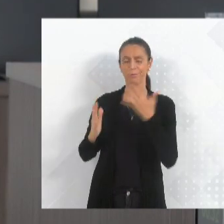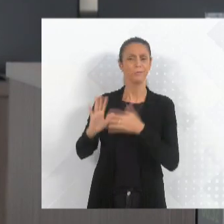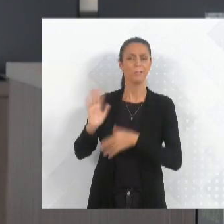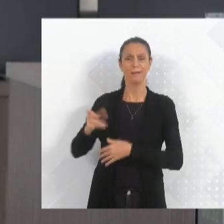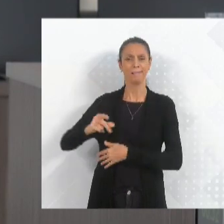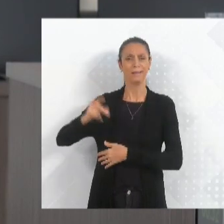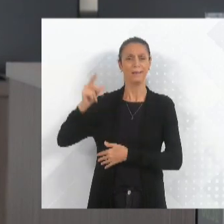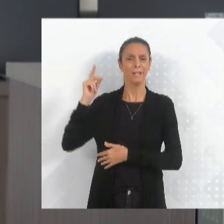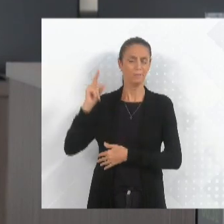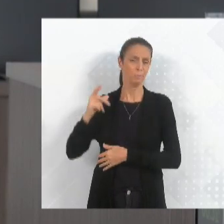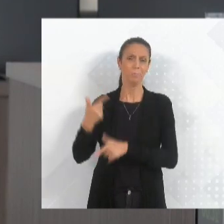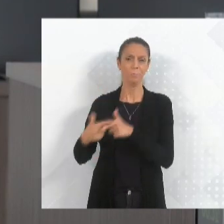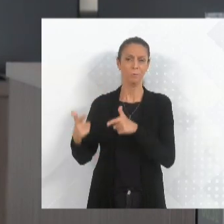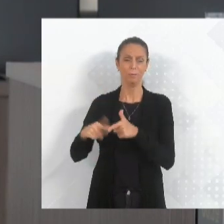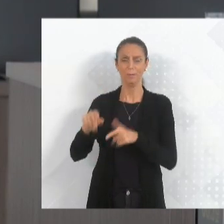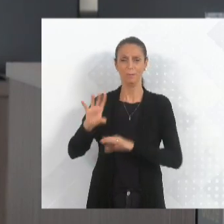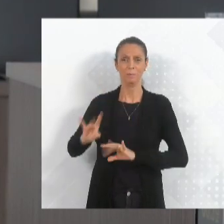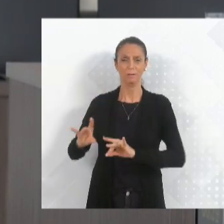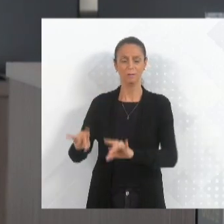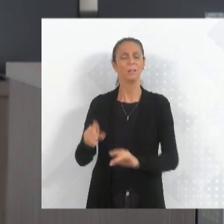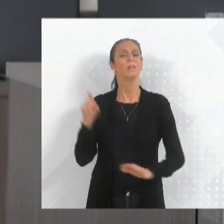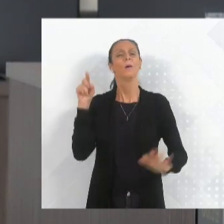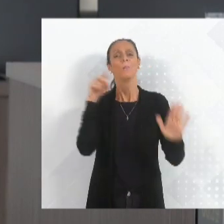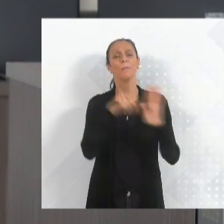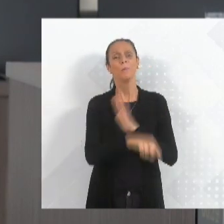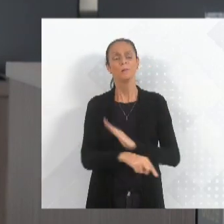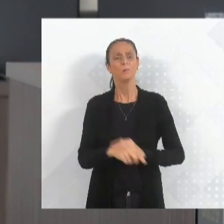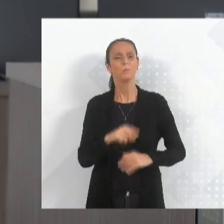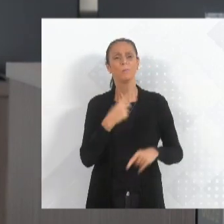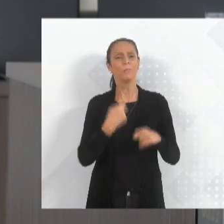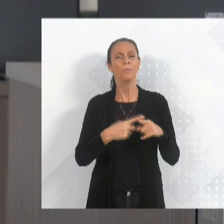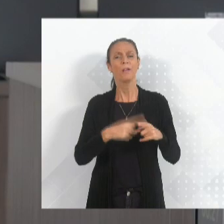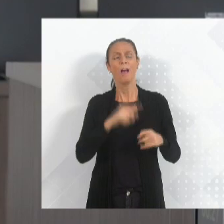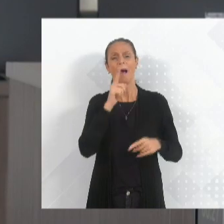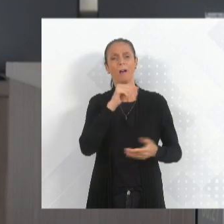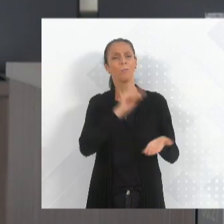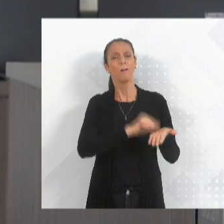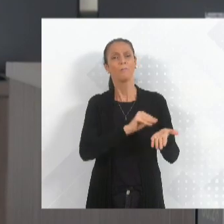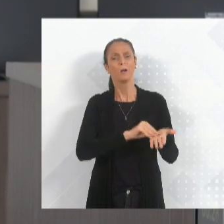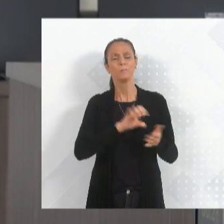seguir faltando água, sendo que a turbidez é recorrente?